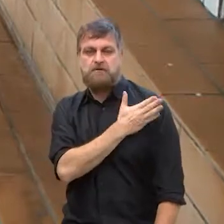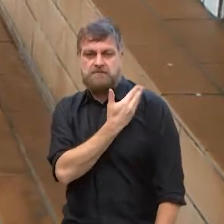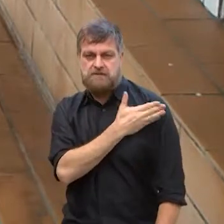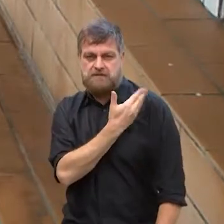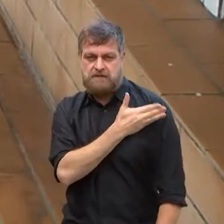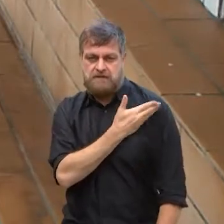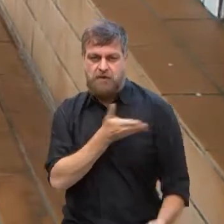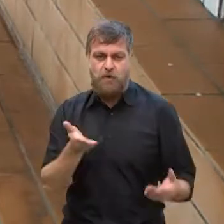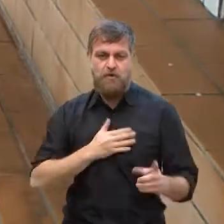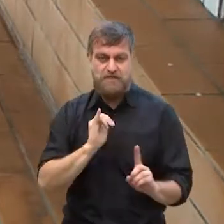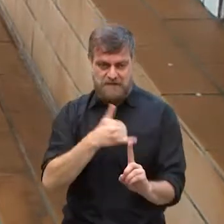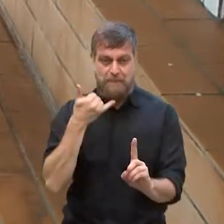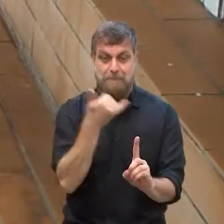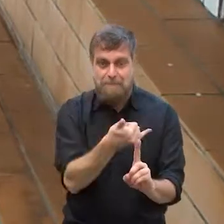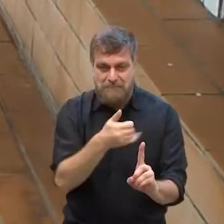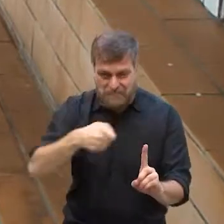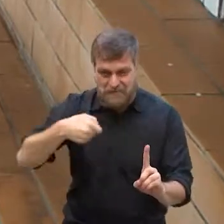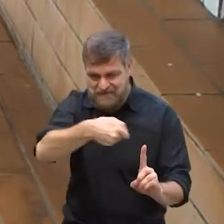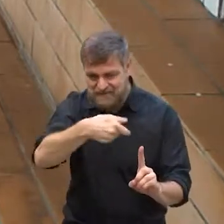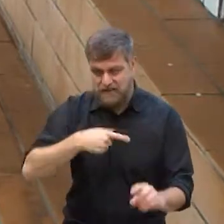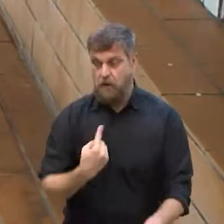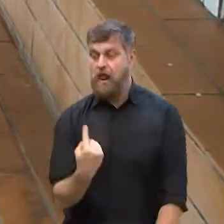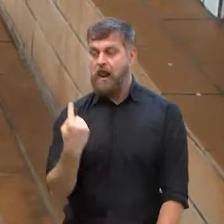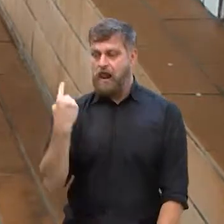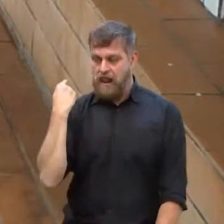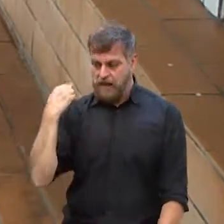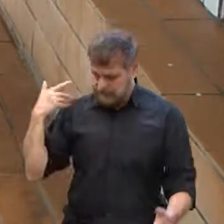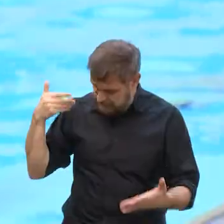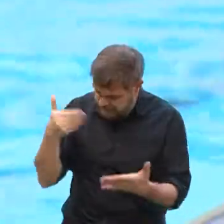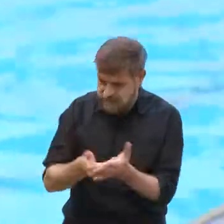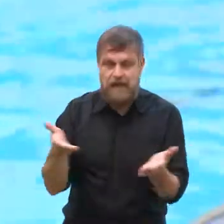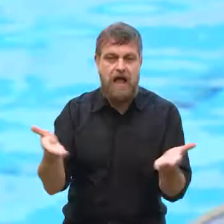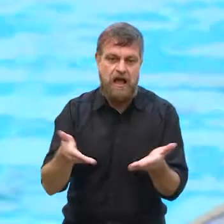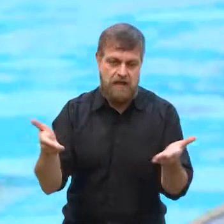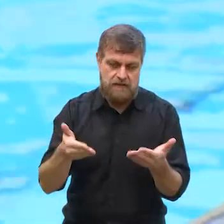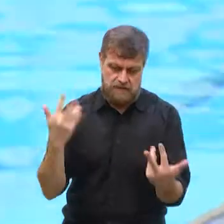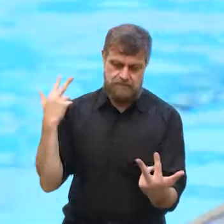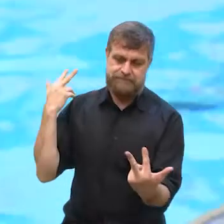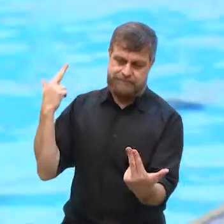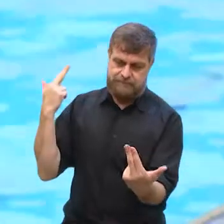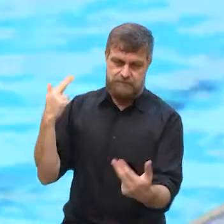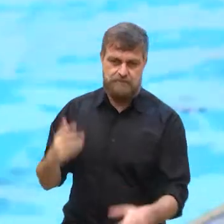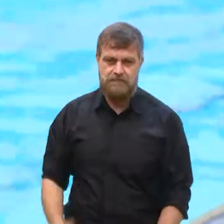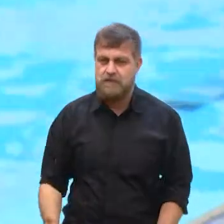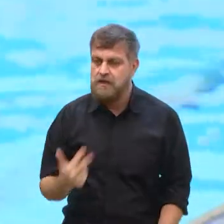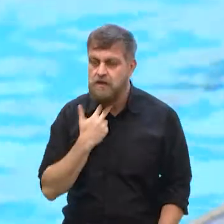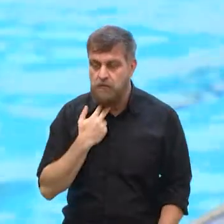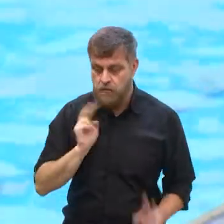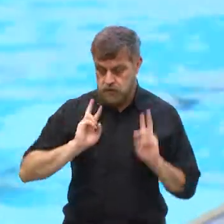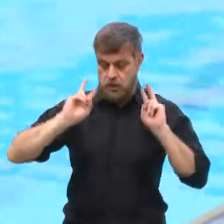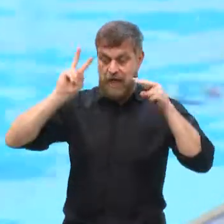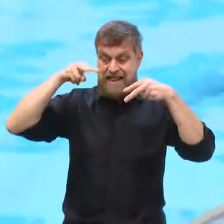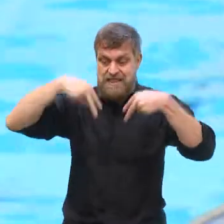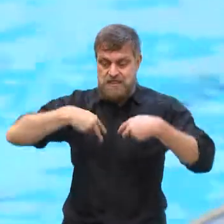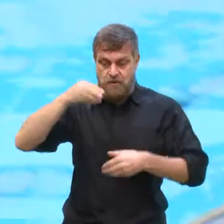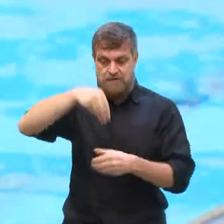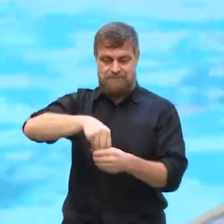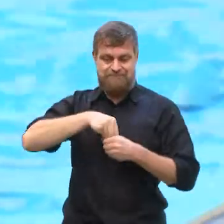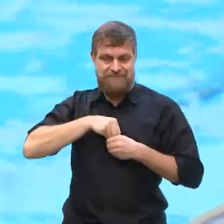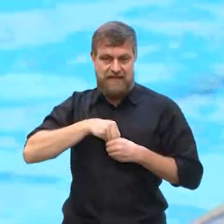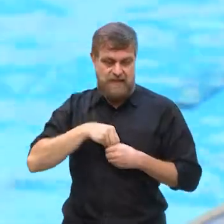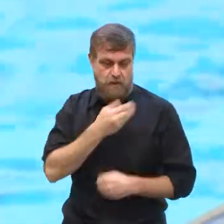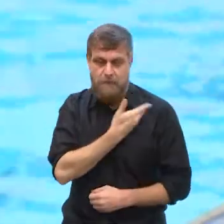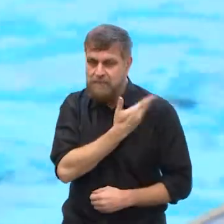Sim. E que eu vejo que o preconceito ele existia naquela época, existe ainda, que ele não pode existir dentro de nós. Essa é